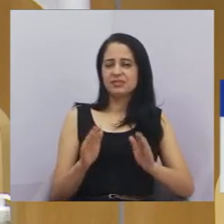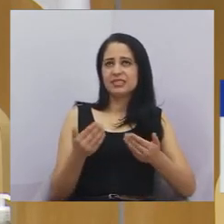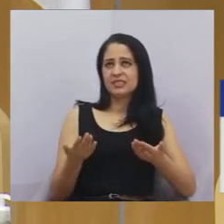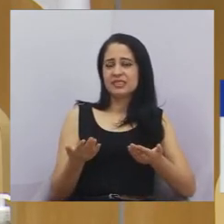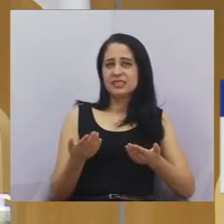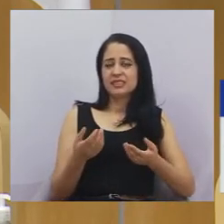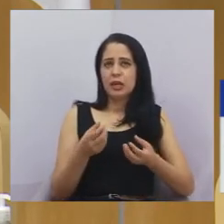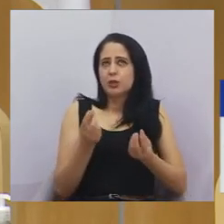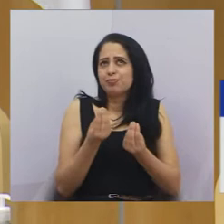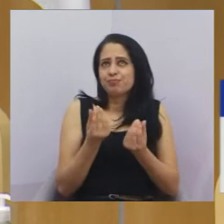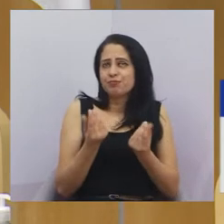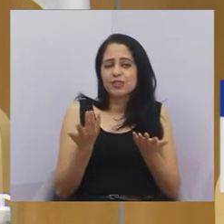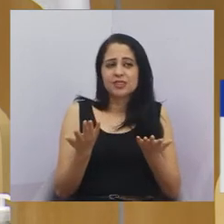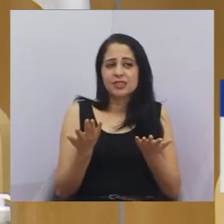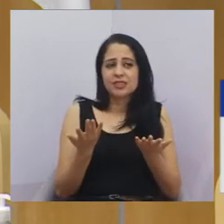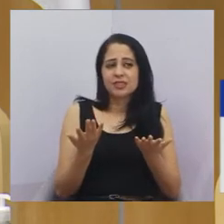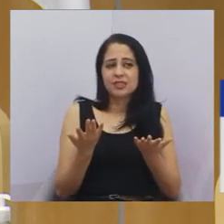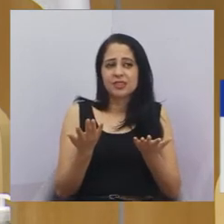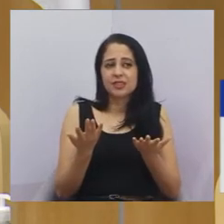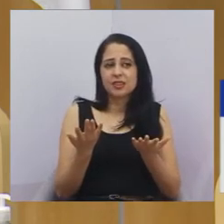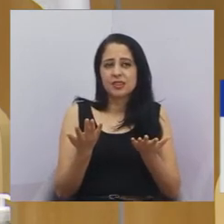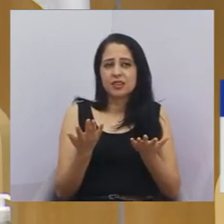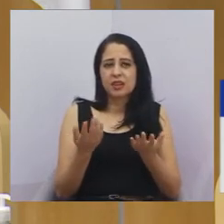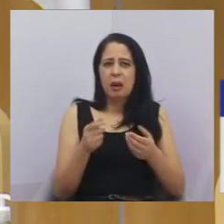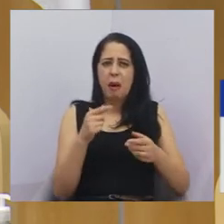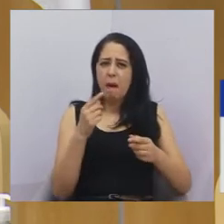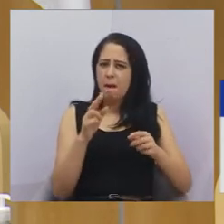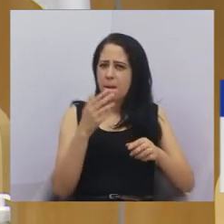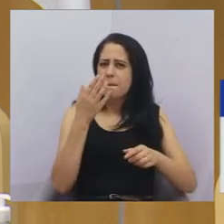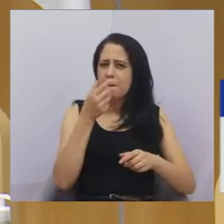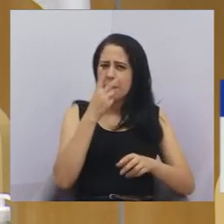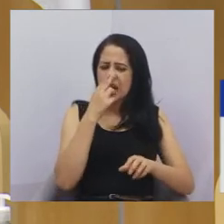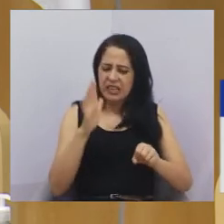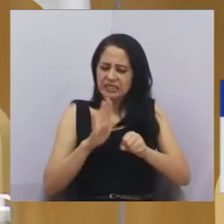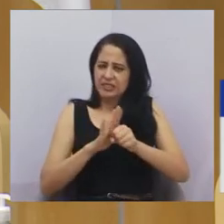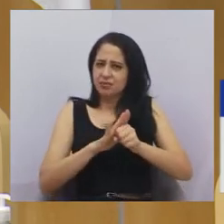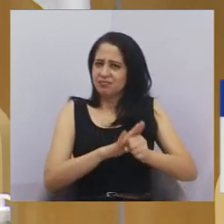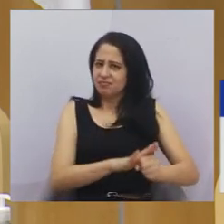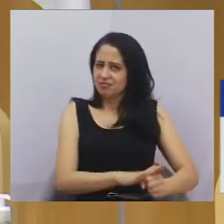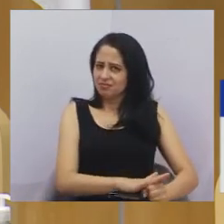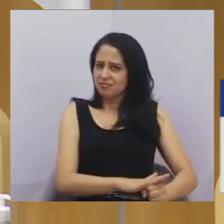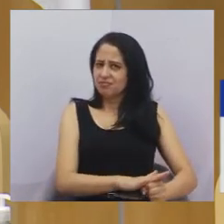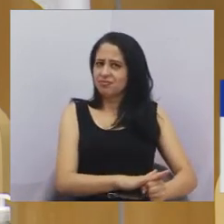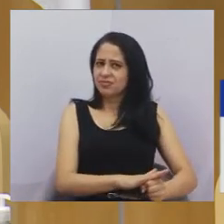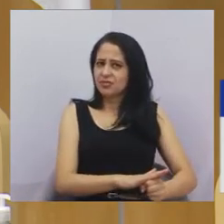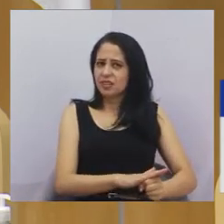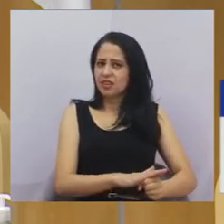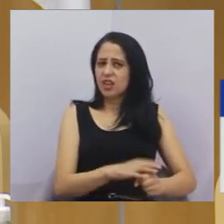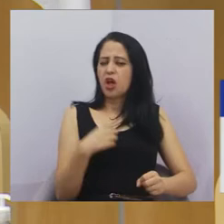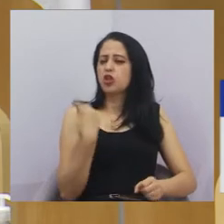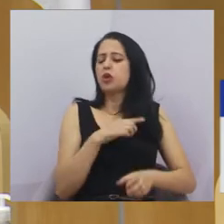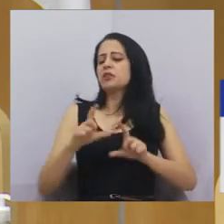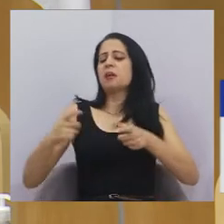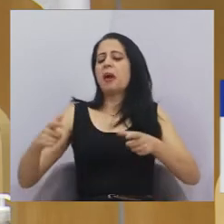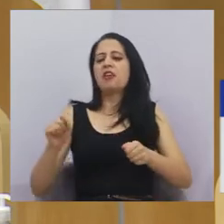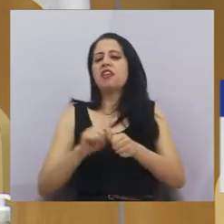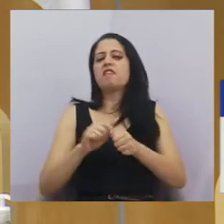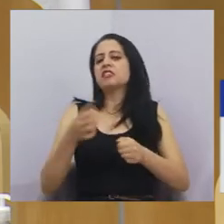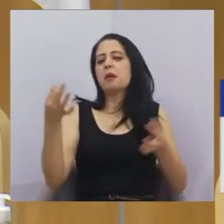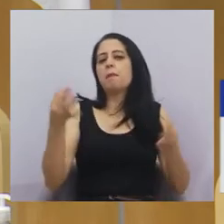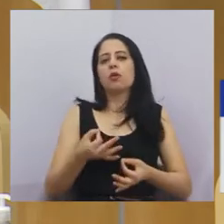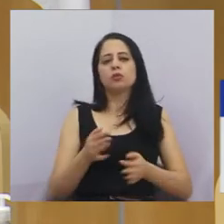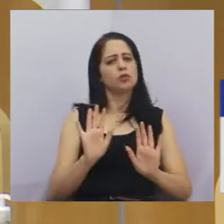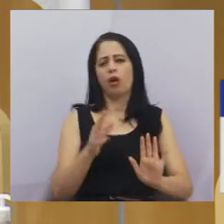leviano nas palavras, mas de intimidação. Olha, nós temos a maioria aqui, a gente faz e pronto, acabou. Não pode ser